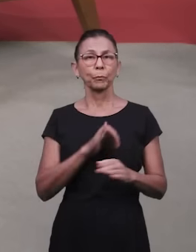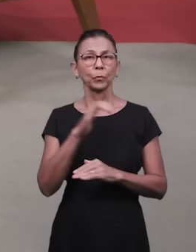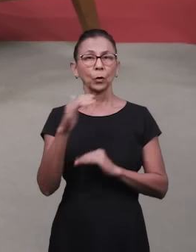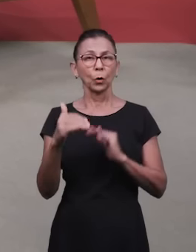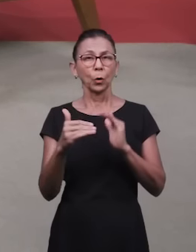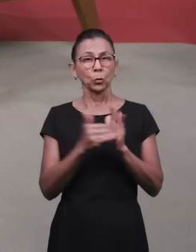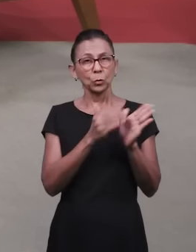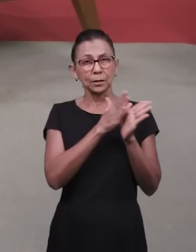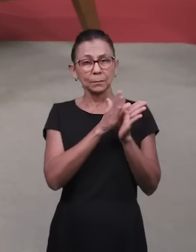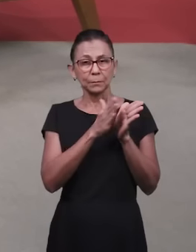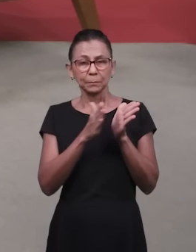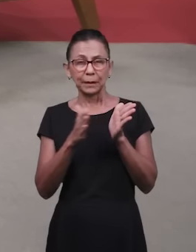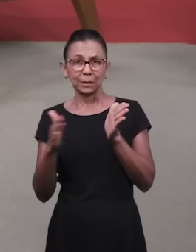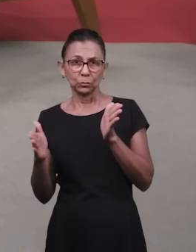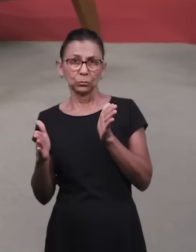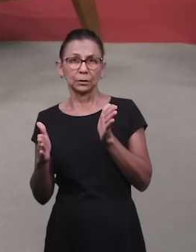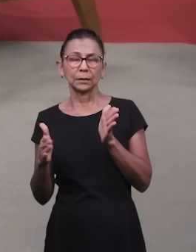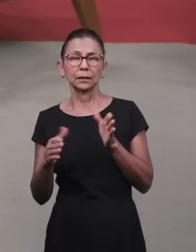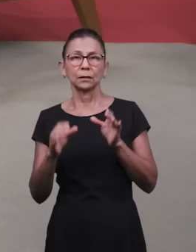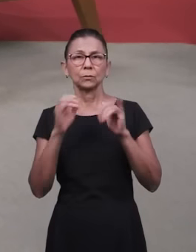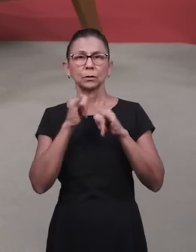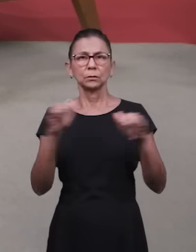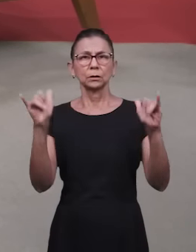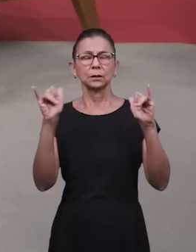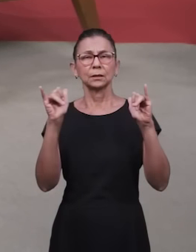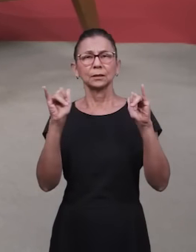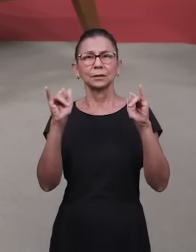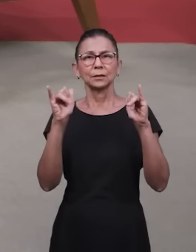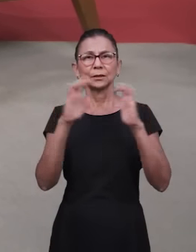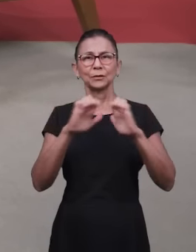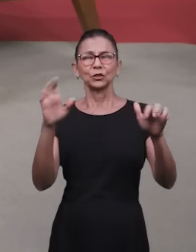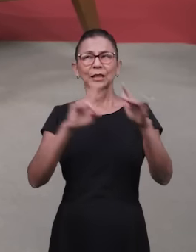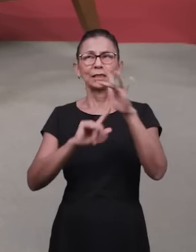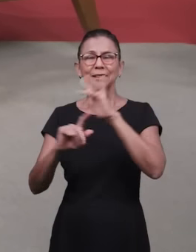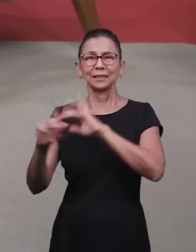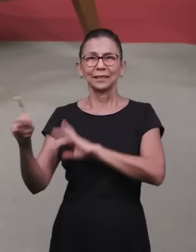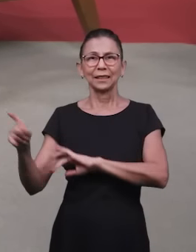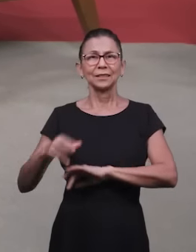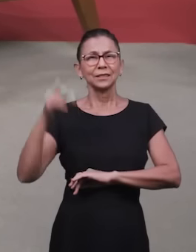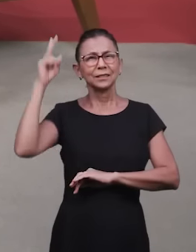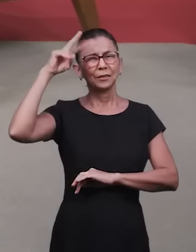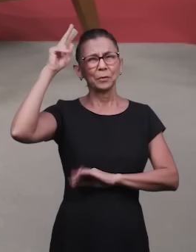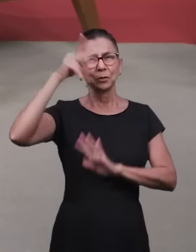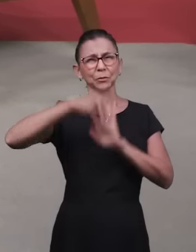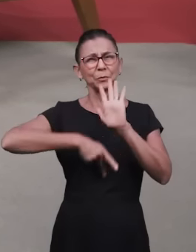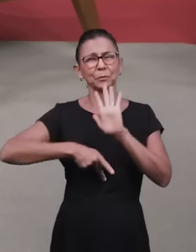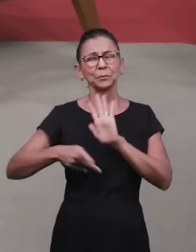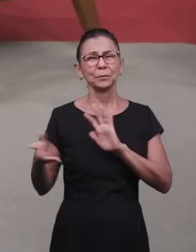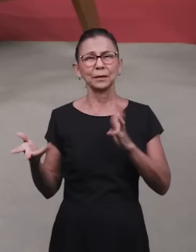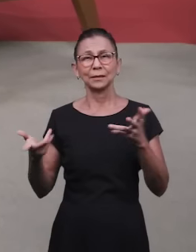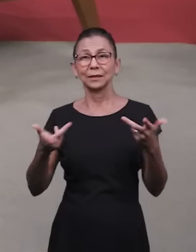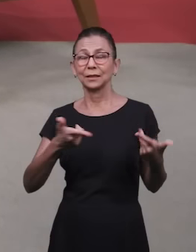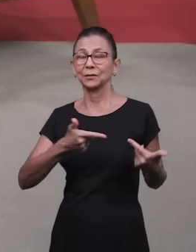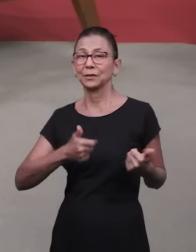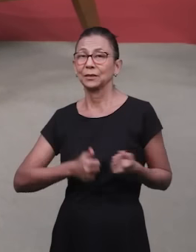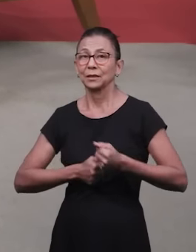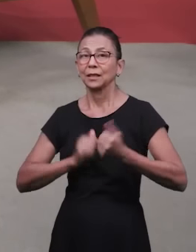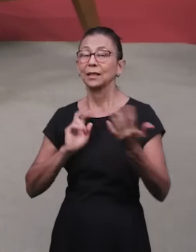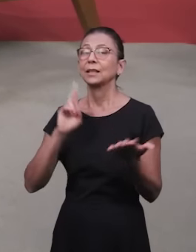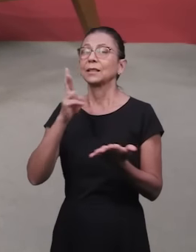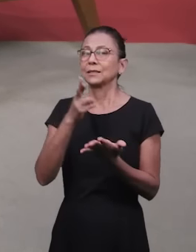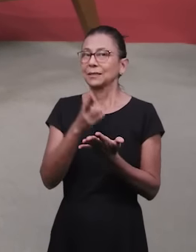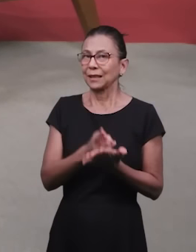Todas as edições do programa Anunciando o Evangelho Eterno, nós sempre lembramos, aqui no finalzinho, de um projeto que é maravilhoso. A gente faz questão de dizer o seguinte, que